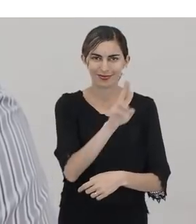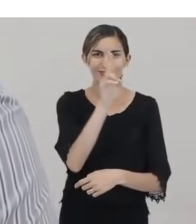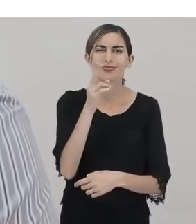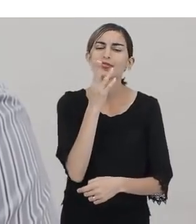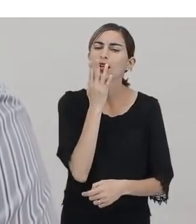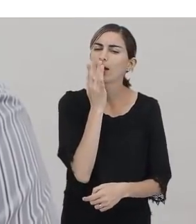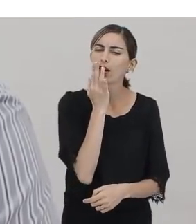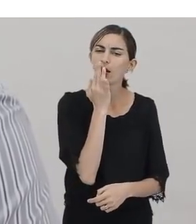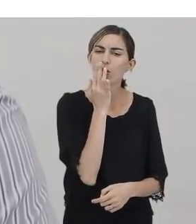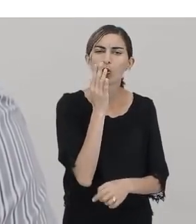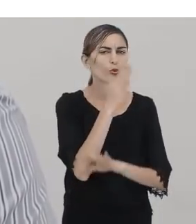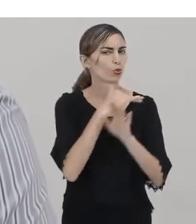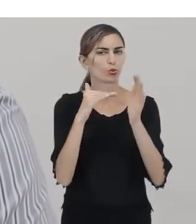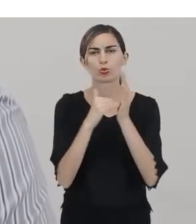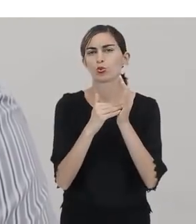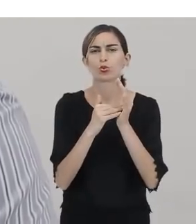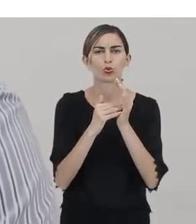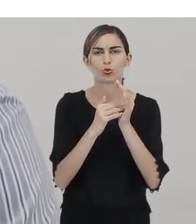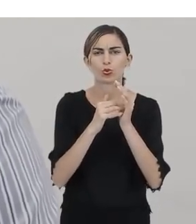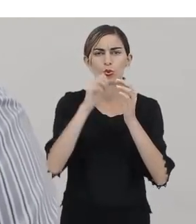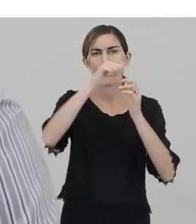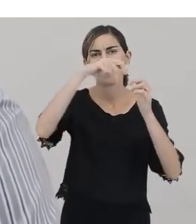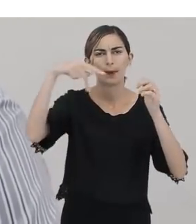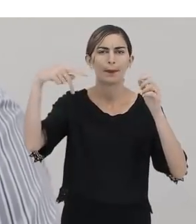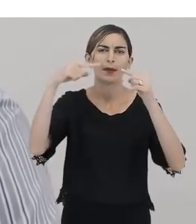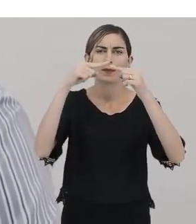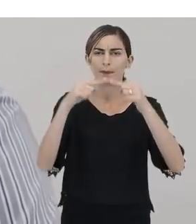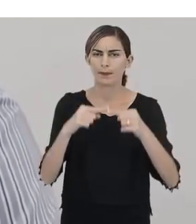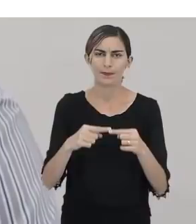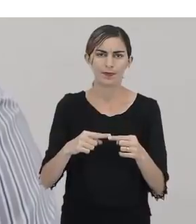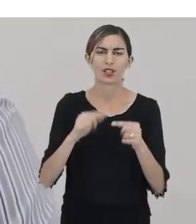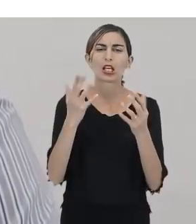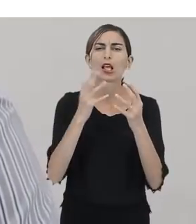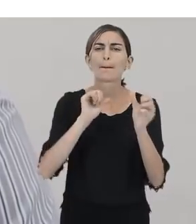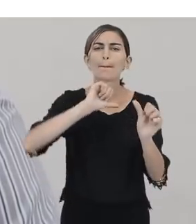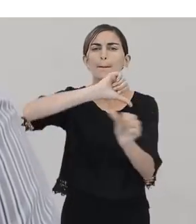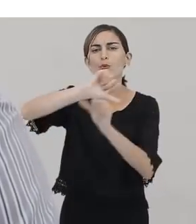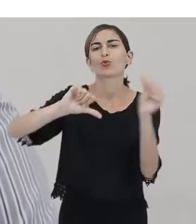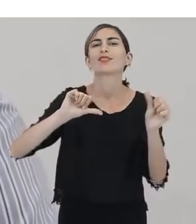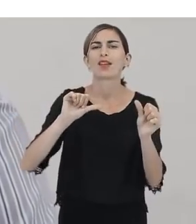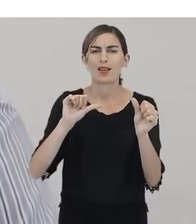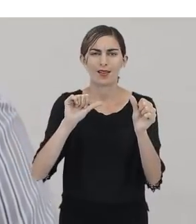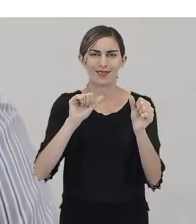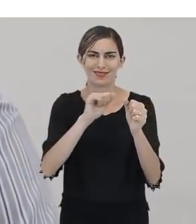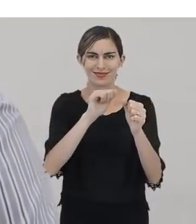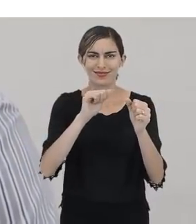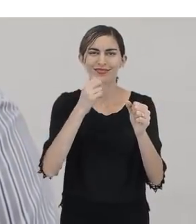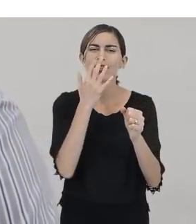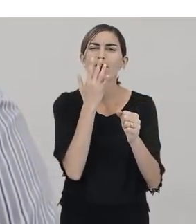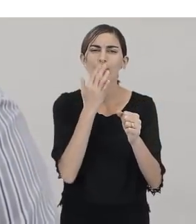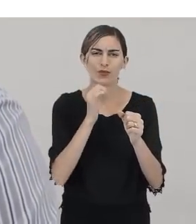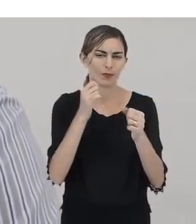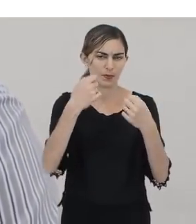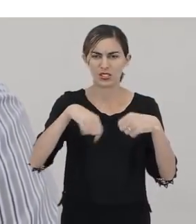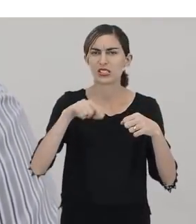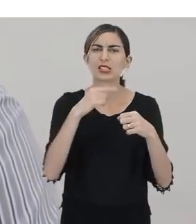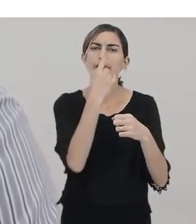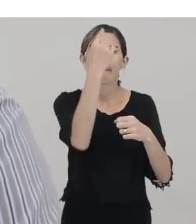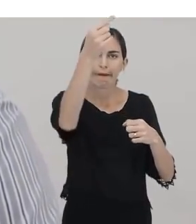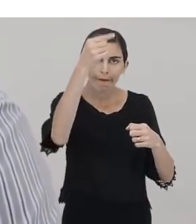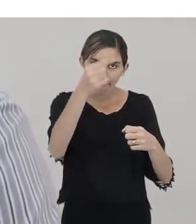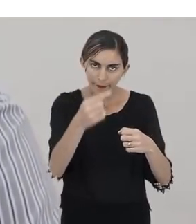dessas cores em toda a sua aplicação. Imagine que depois você queira mudar o layout da sua aplicação. Você não precisa ir em